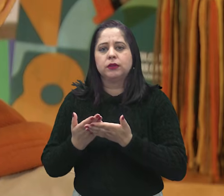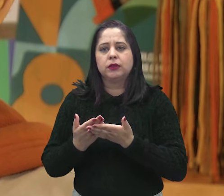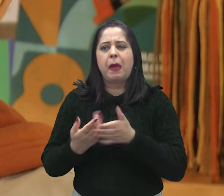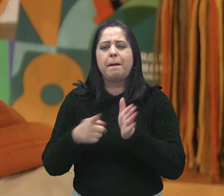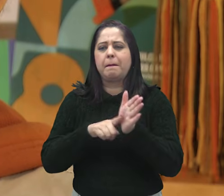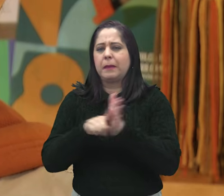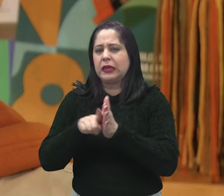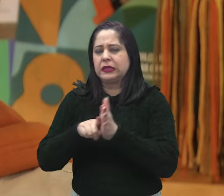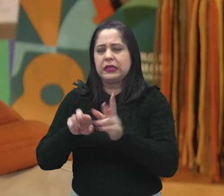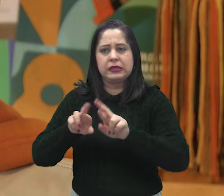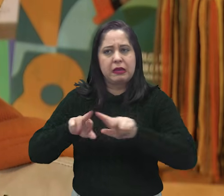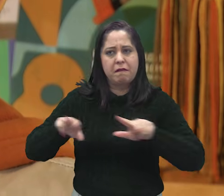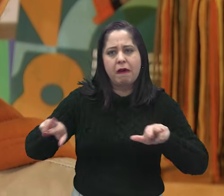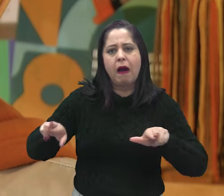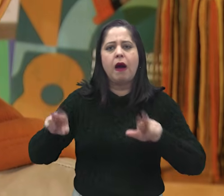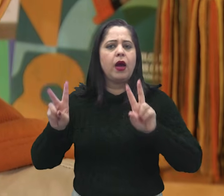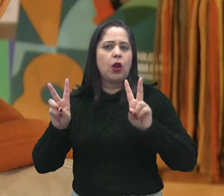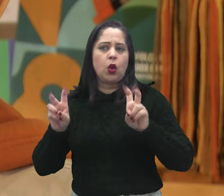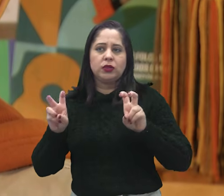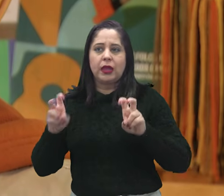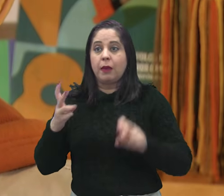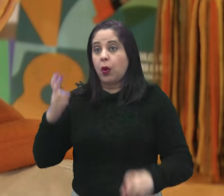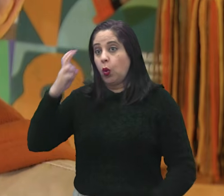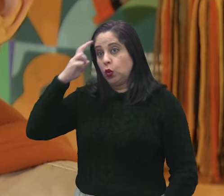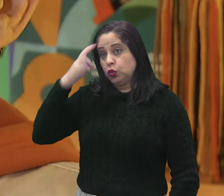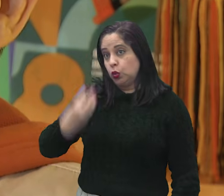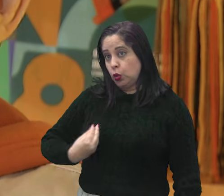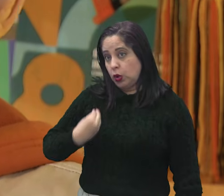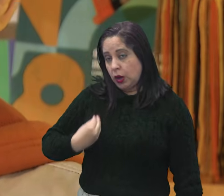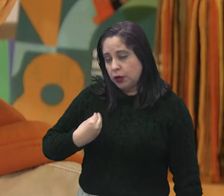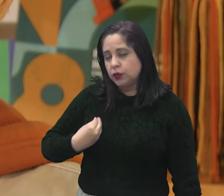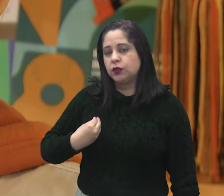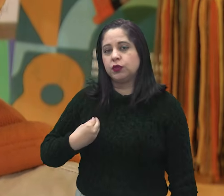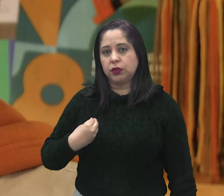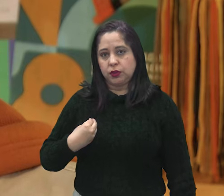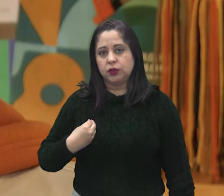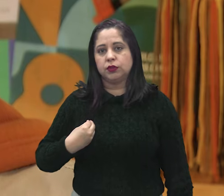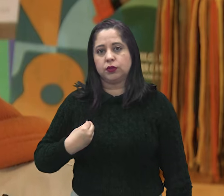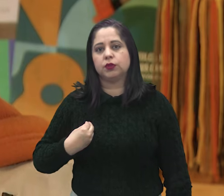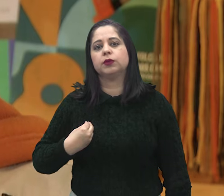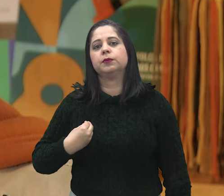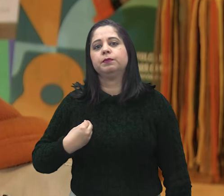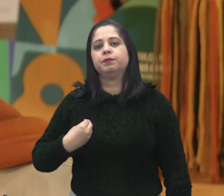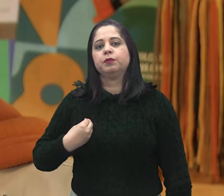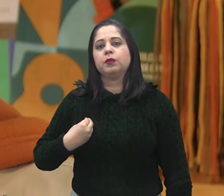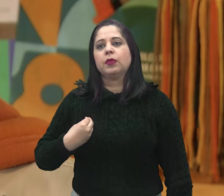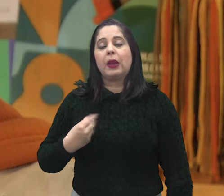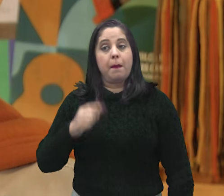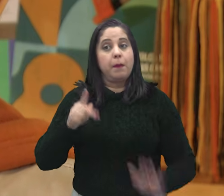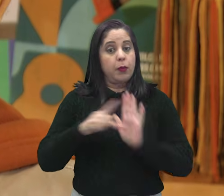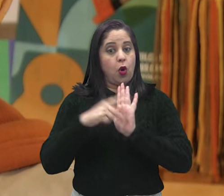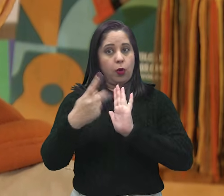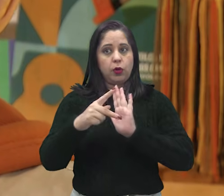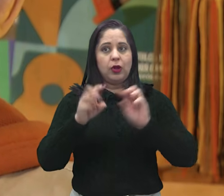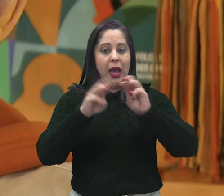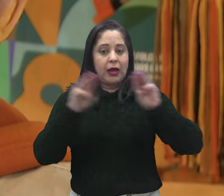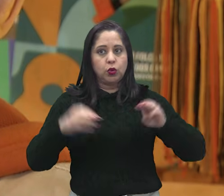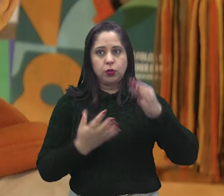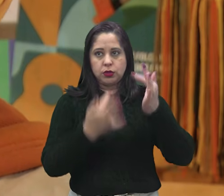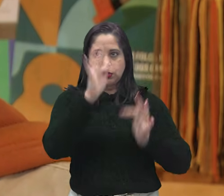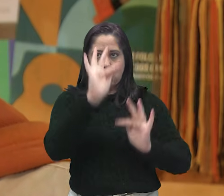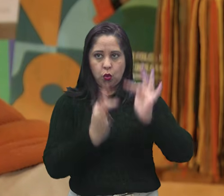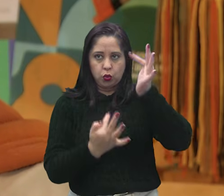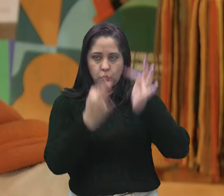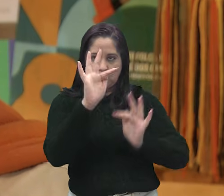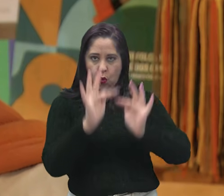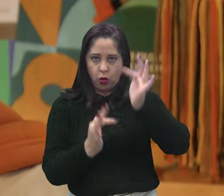algumas pesquisas sobre cultura viva, a partir dos mestres que circulavam no Museu do Folclore, participavam de um programa